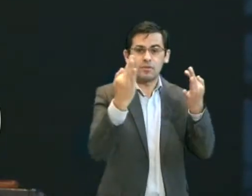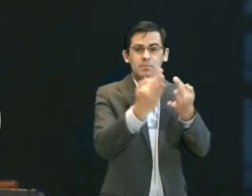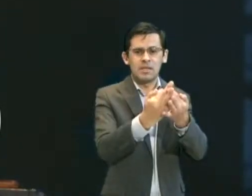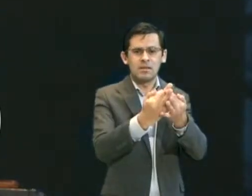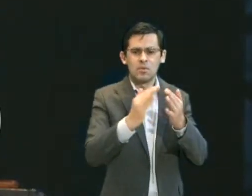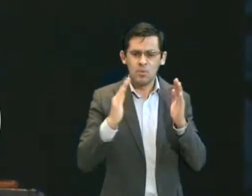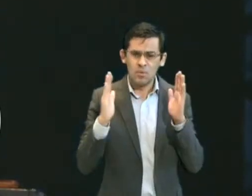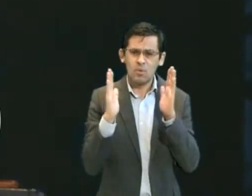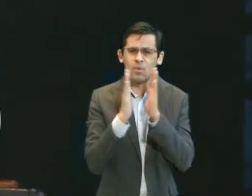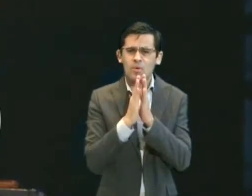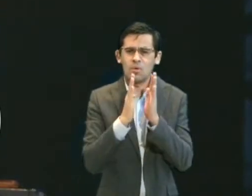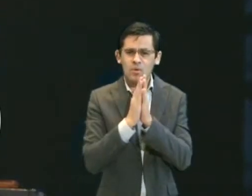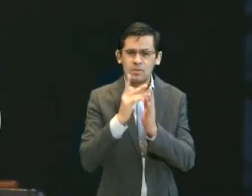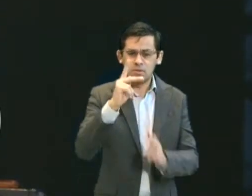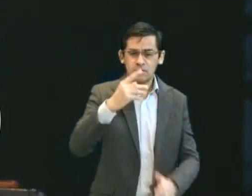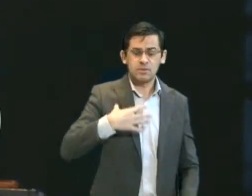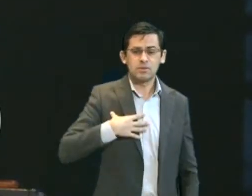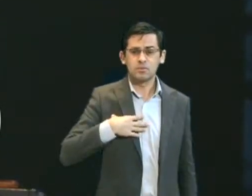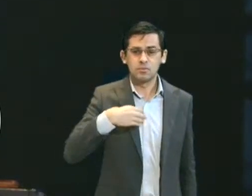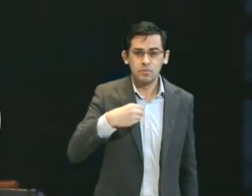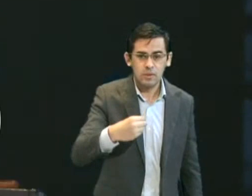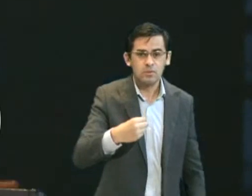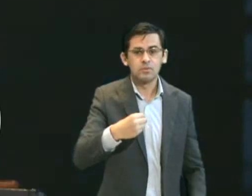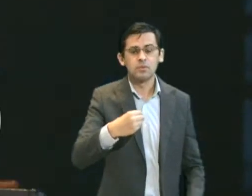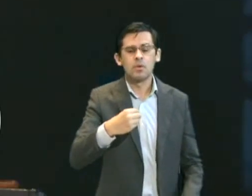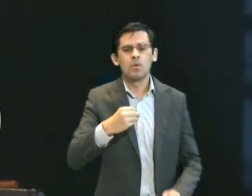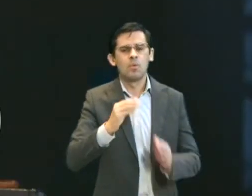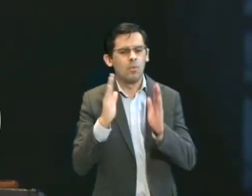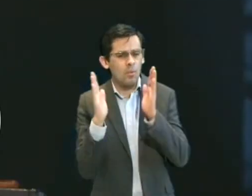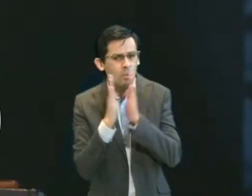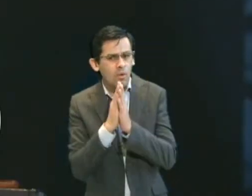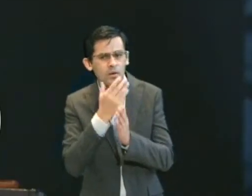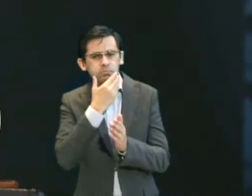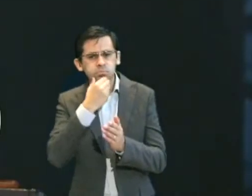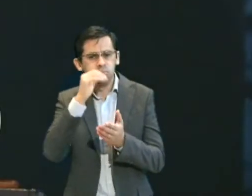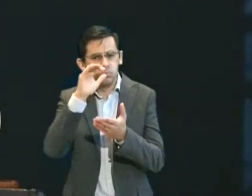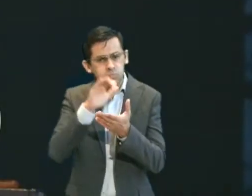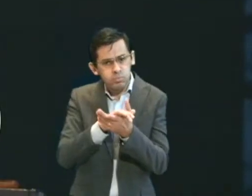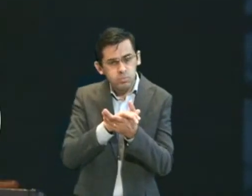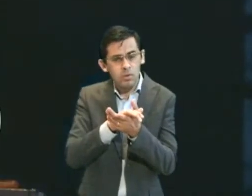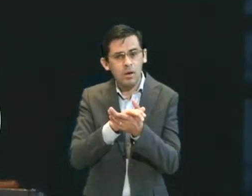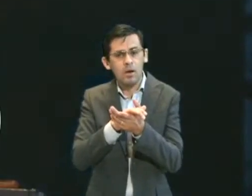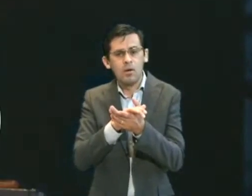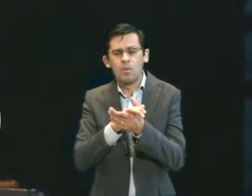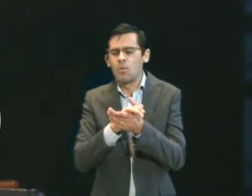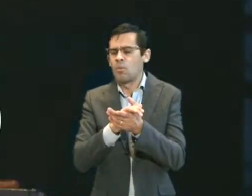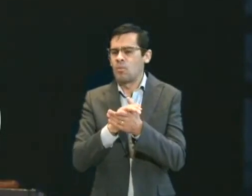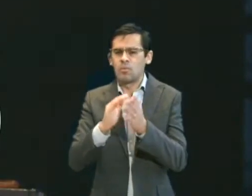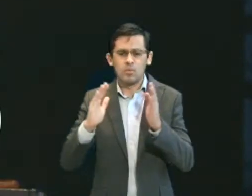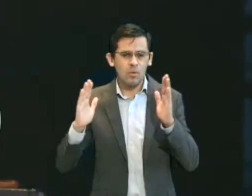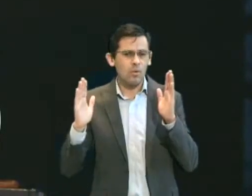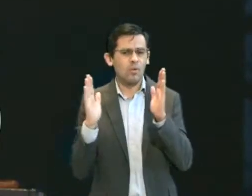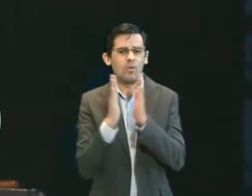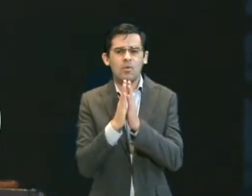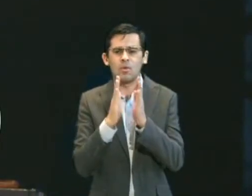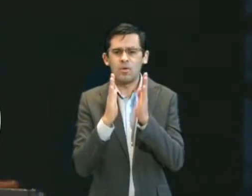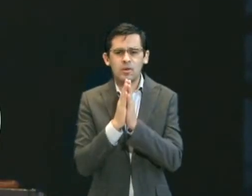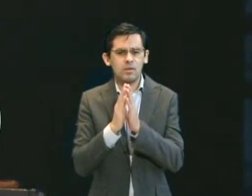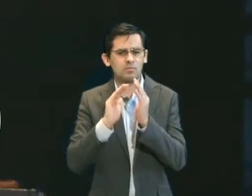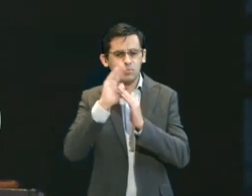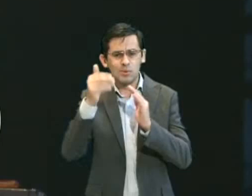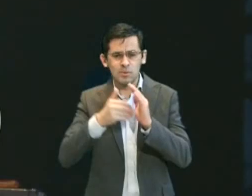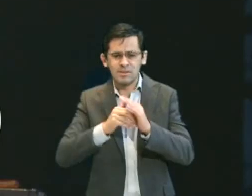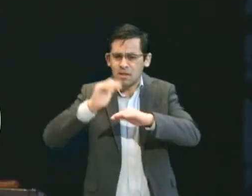Ore pelos seus filhos. Ore pelo seu marido, ore pelos seus parentes, estenda